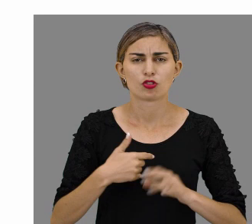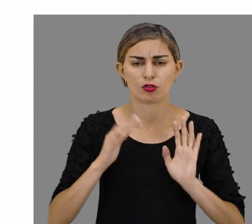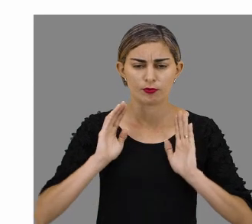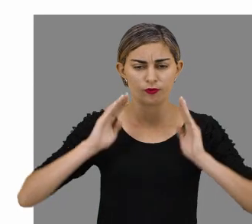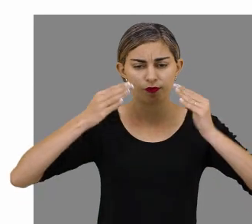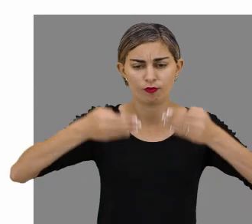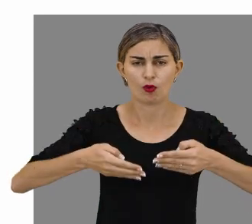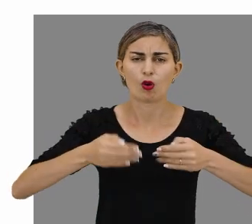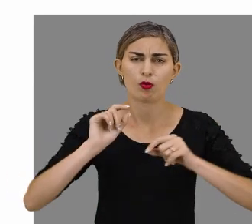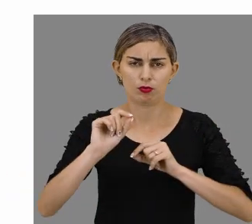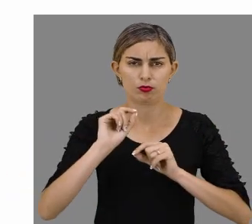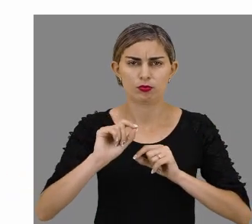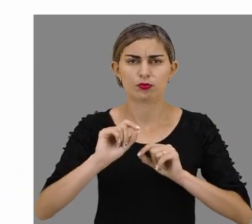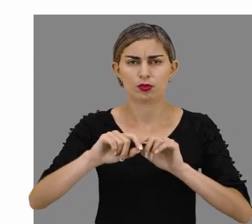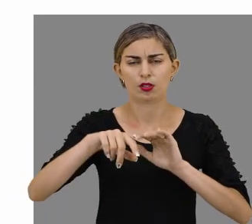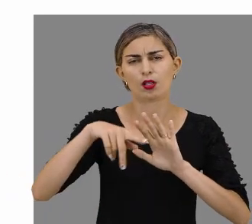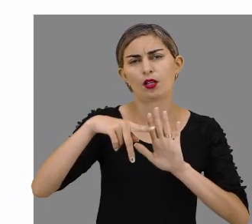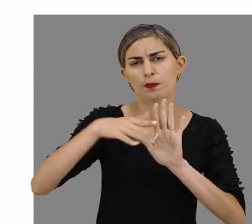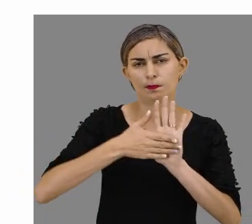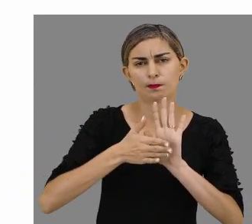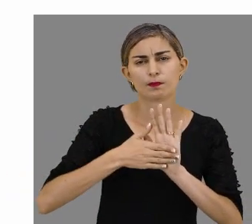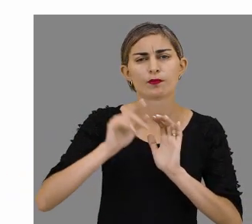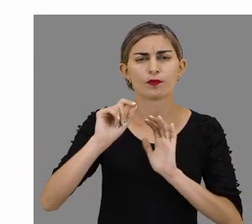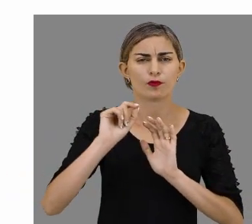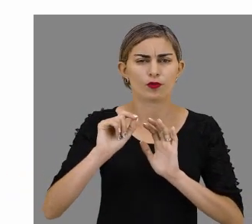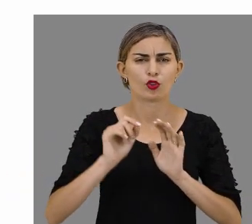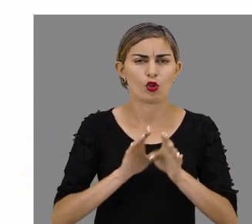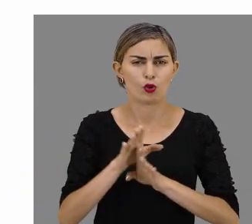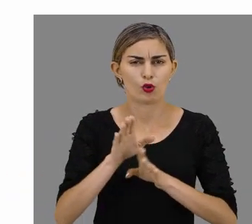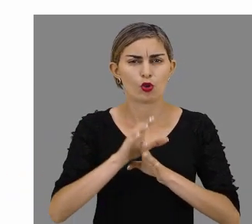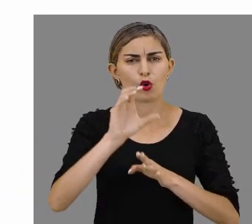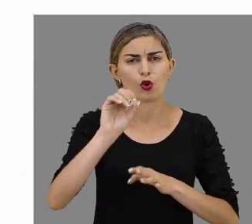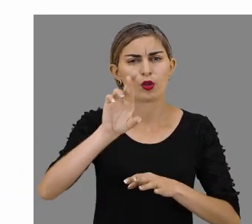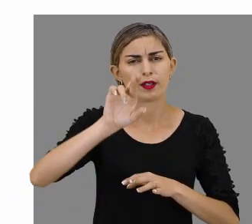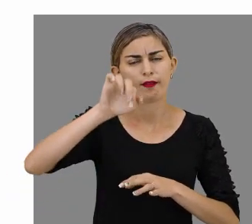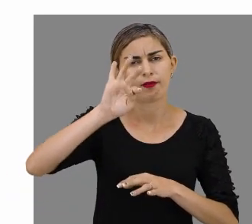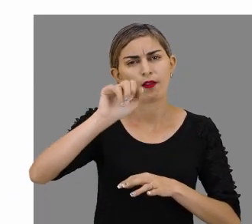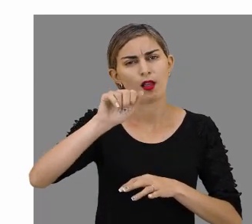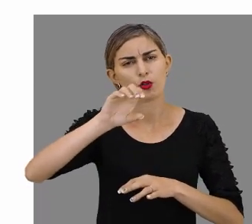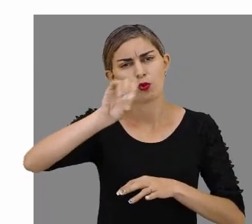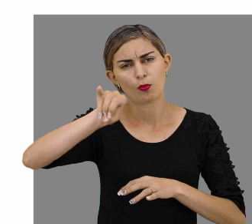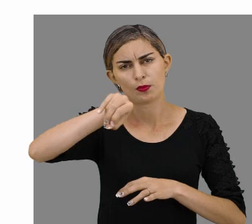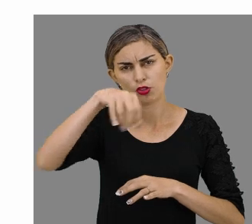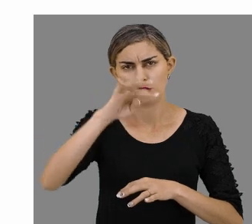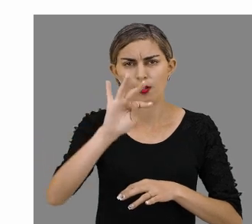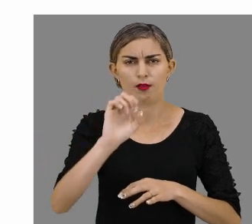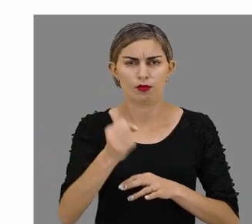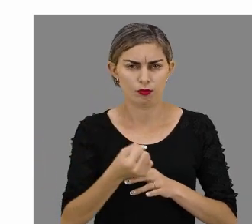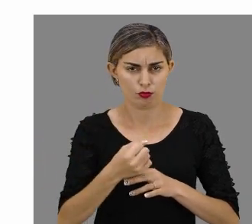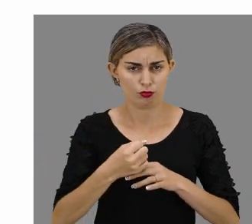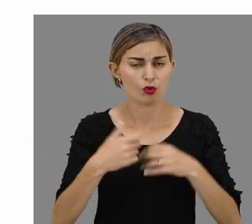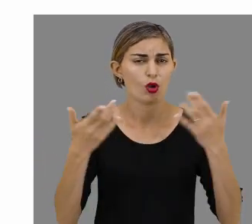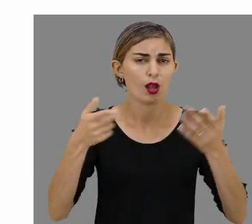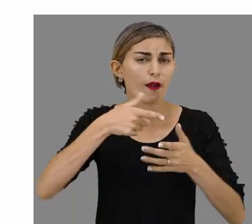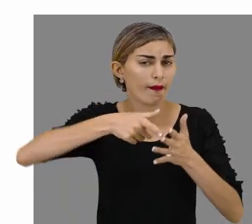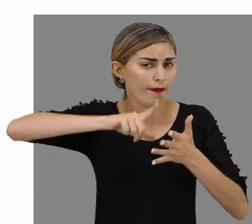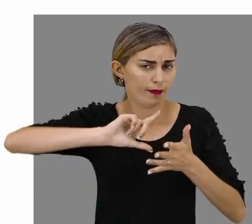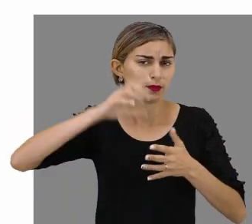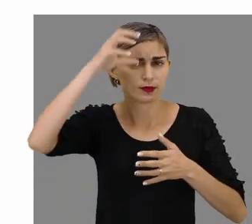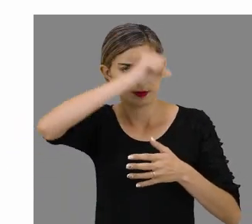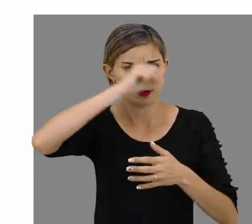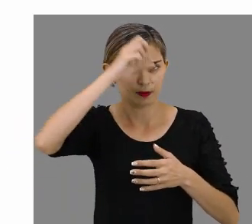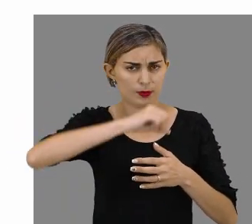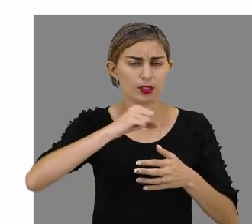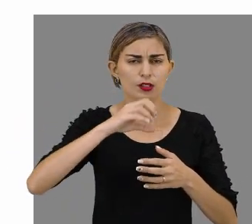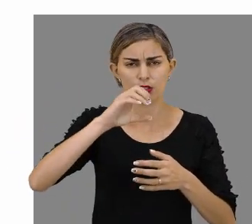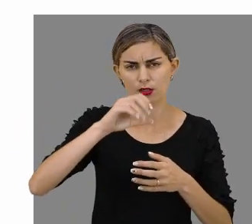dar ênfase ao paradigma que é orientado a objetos. Turma, antes de aprendermos sobre